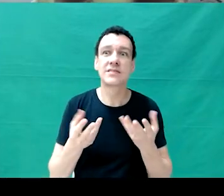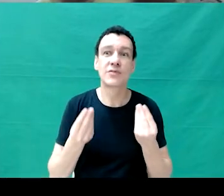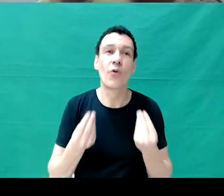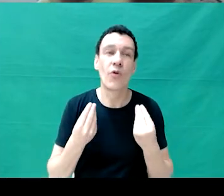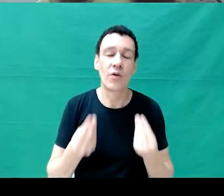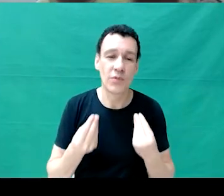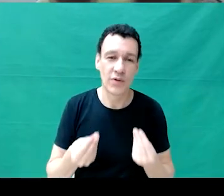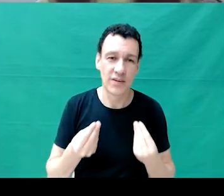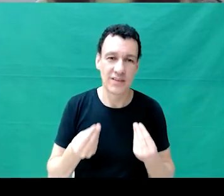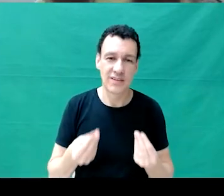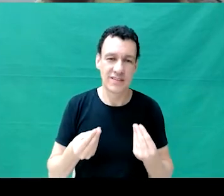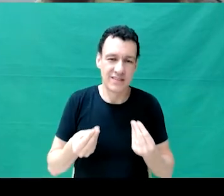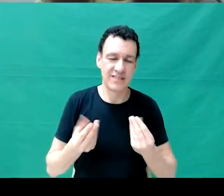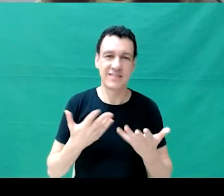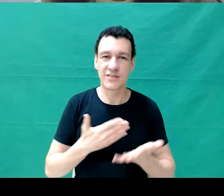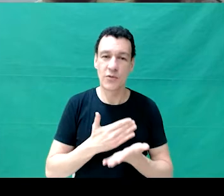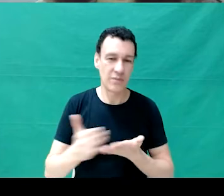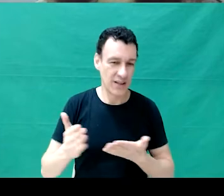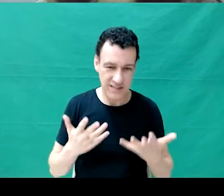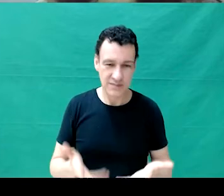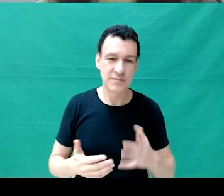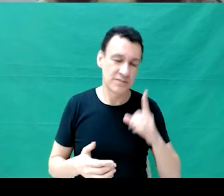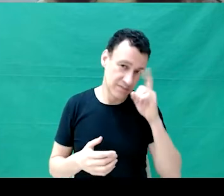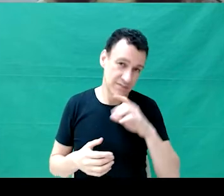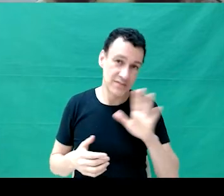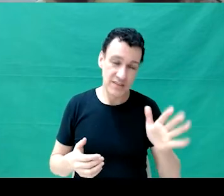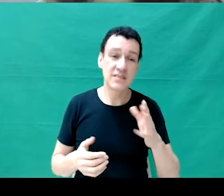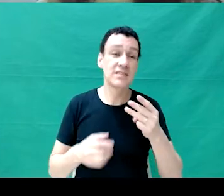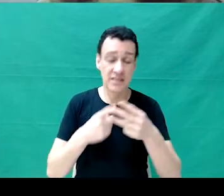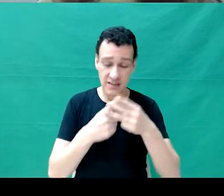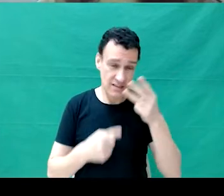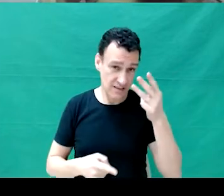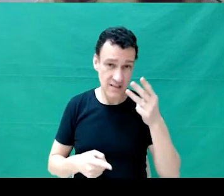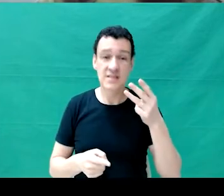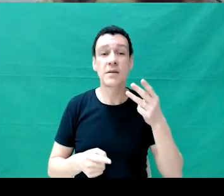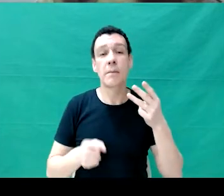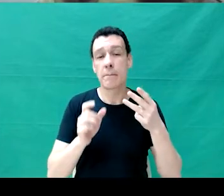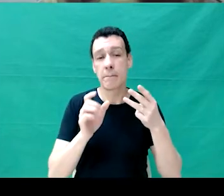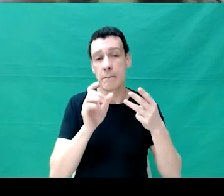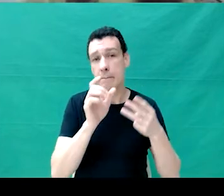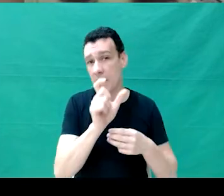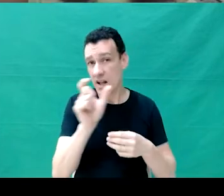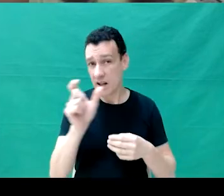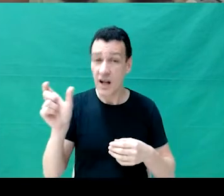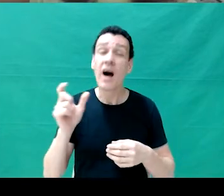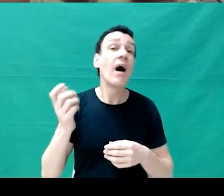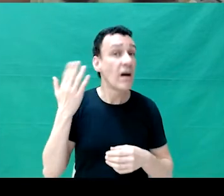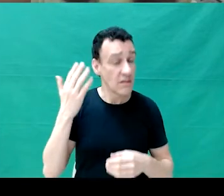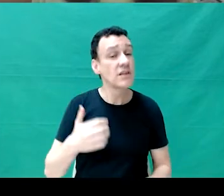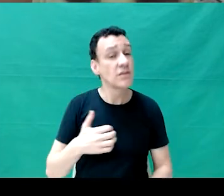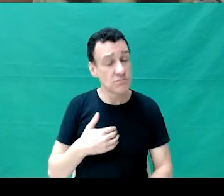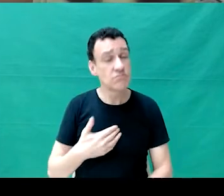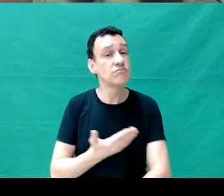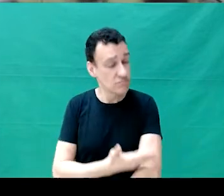porque são termos assim que me deixam muito tristes, né? E são termos que eu utilizava muito por falta